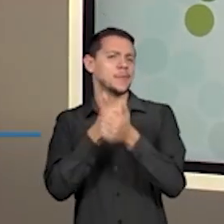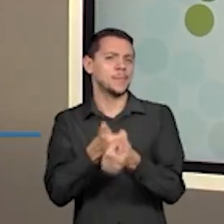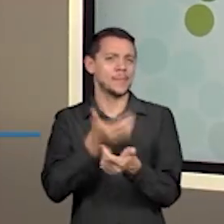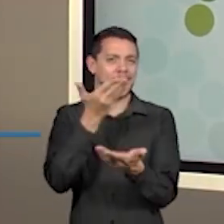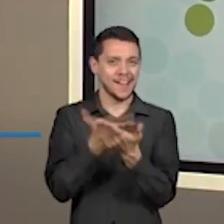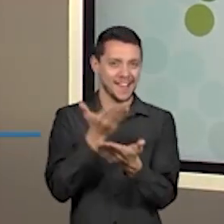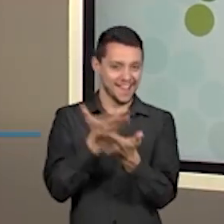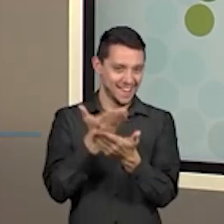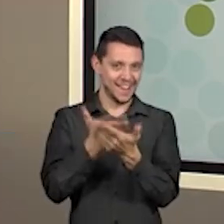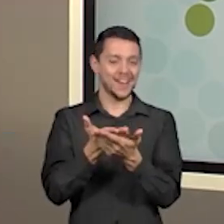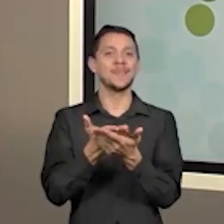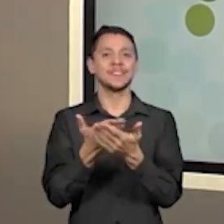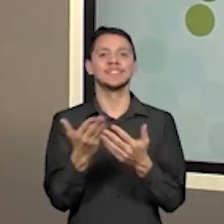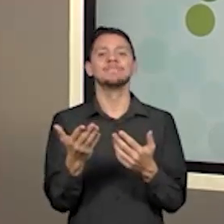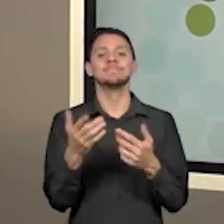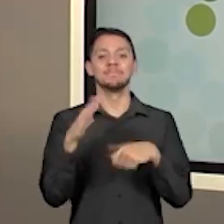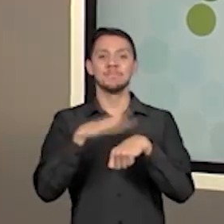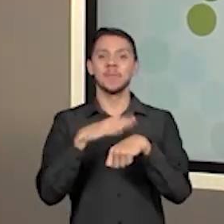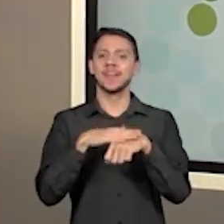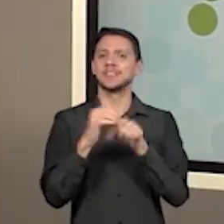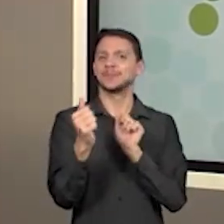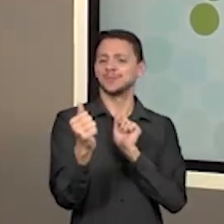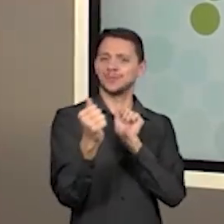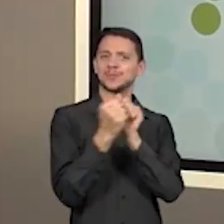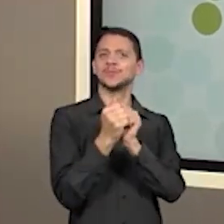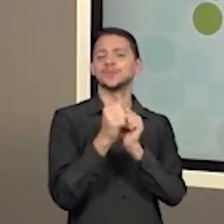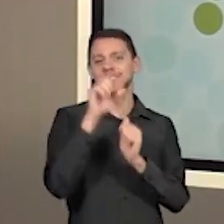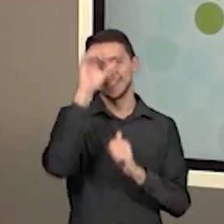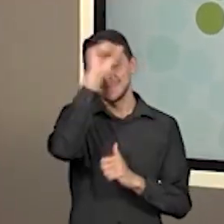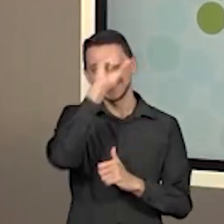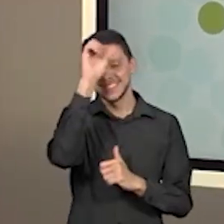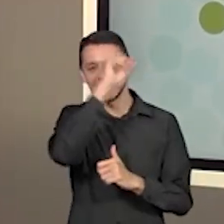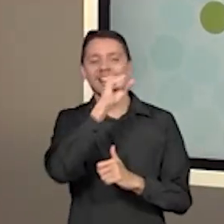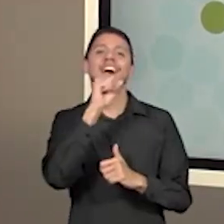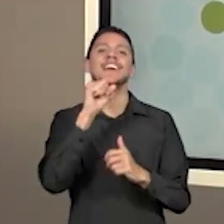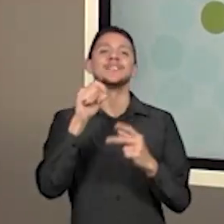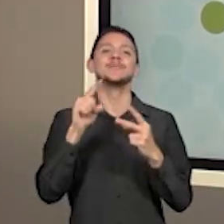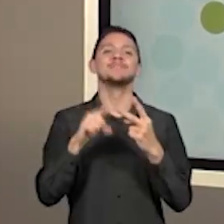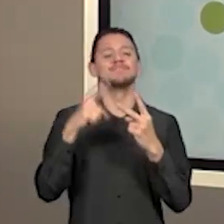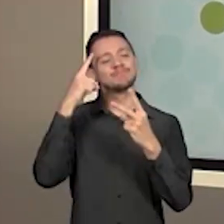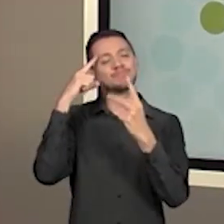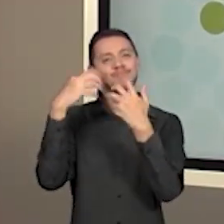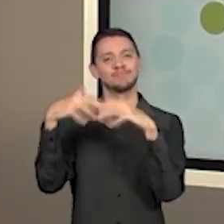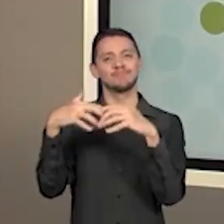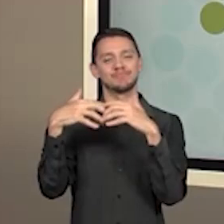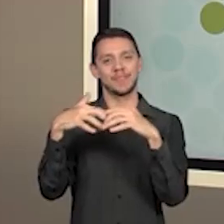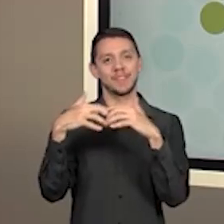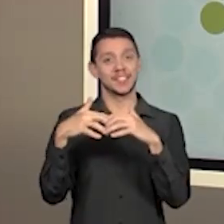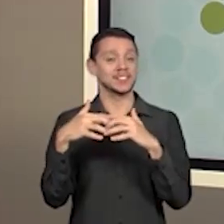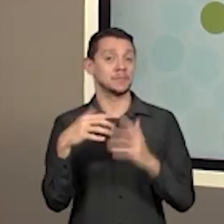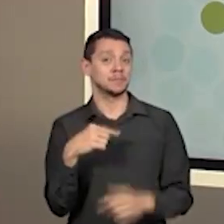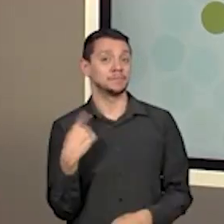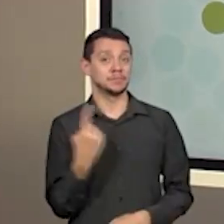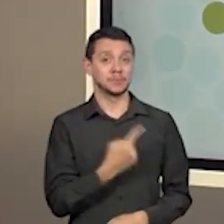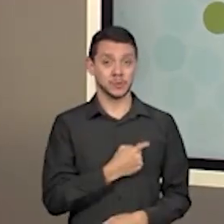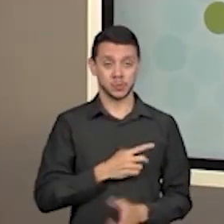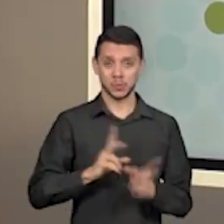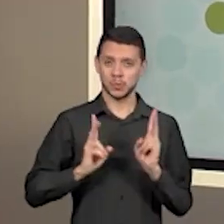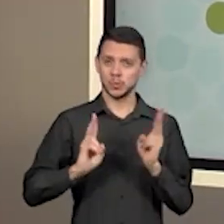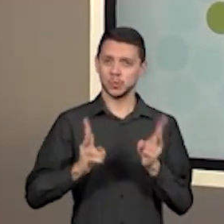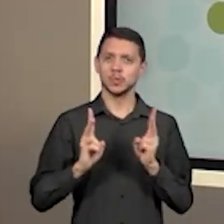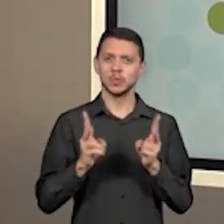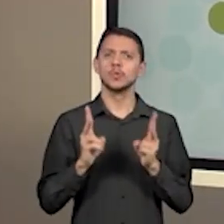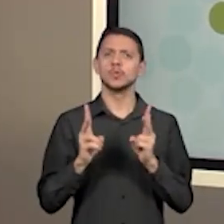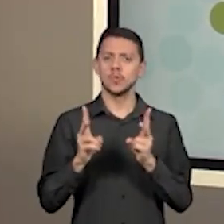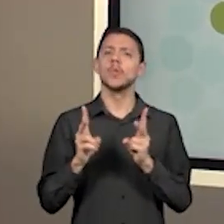desses momentos comigo, momentos de aprendizado, de reflexão. Daremos continuidade à sequência